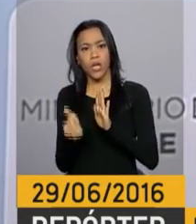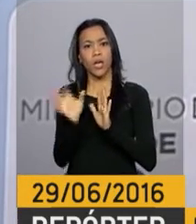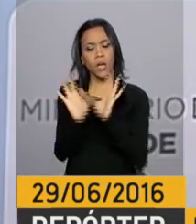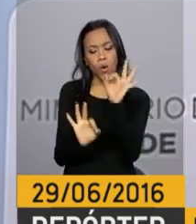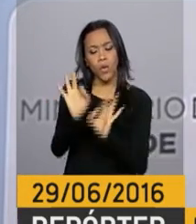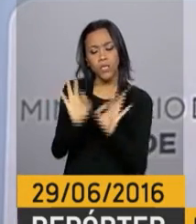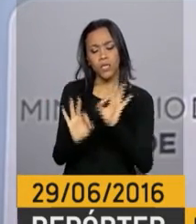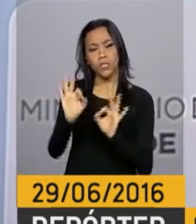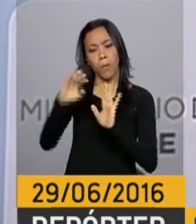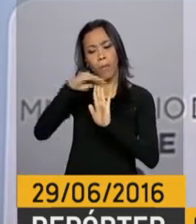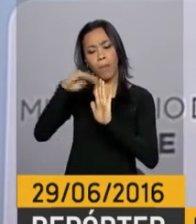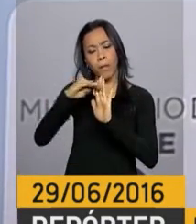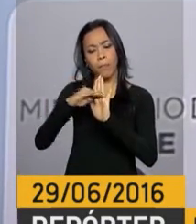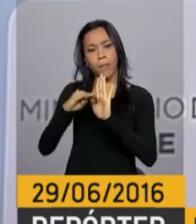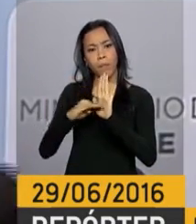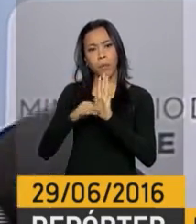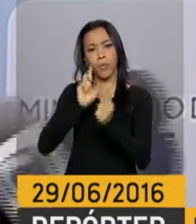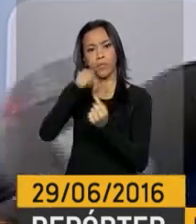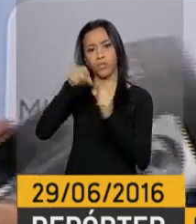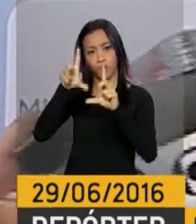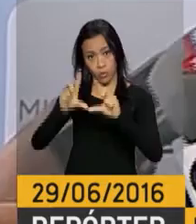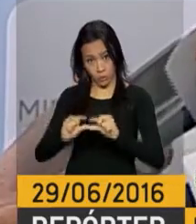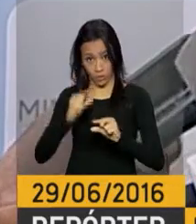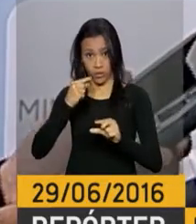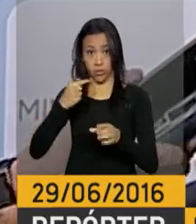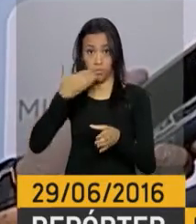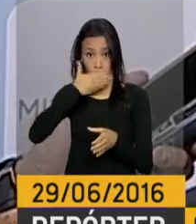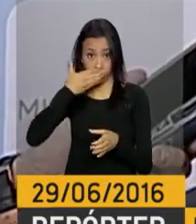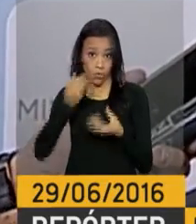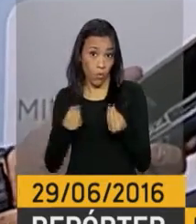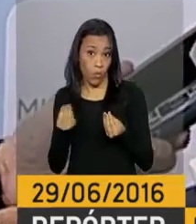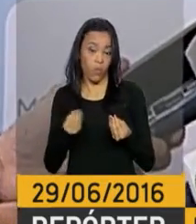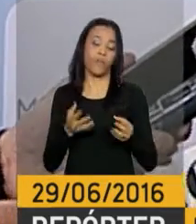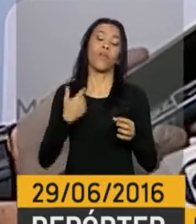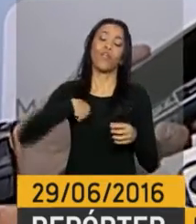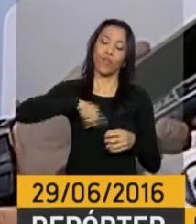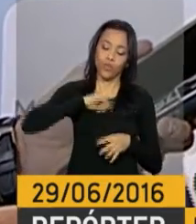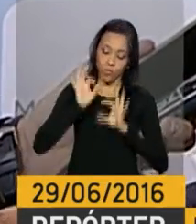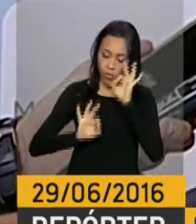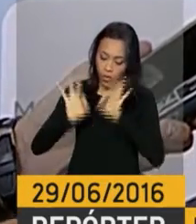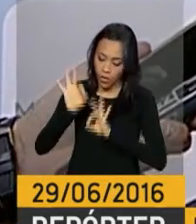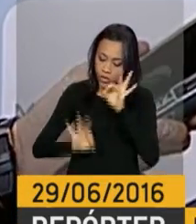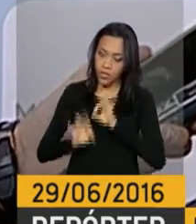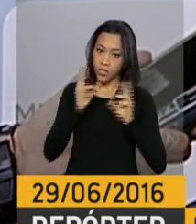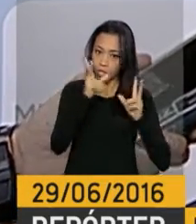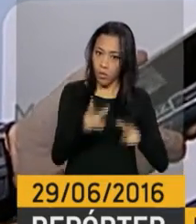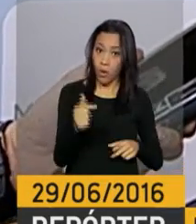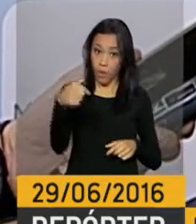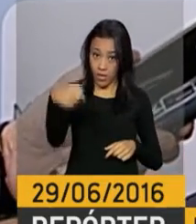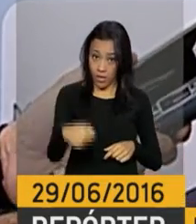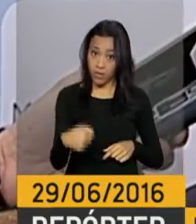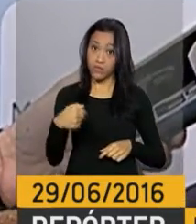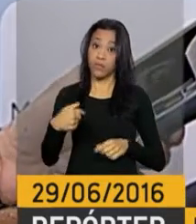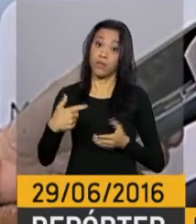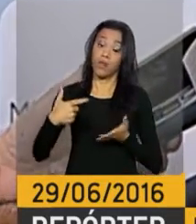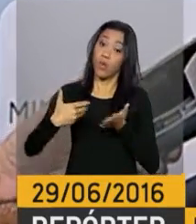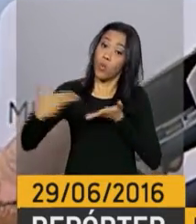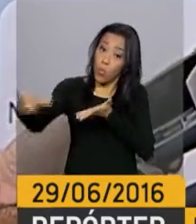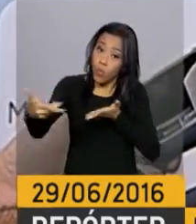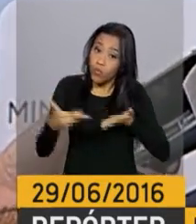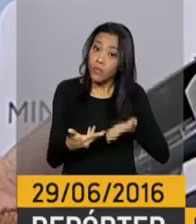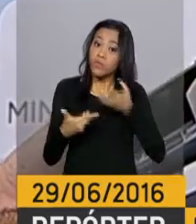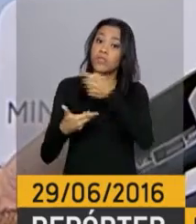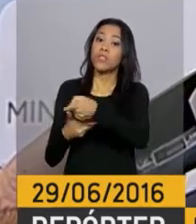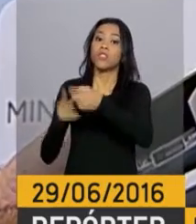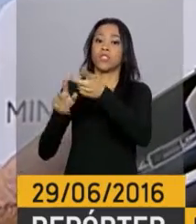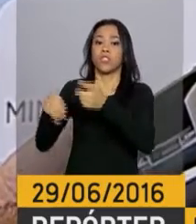cronograma para redução? Como é que isso vai ser? Não, nós estamos desenvolvendo um acordo como este, que é um acordo voluntário com a indústria, para a redução de